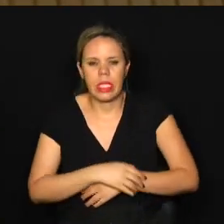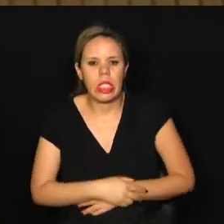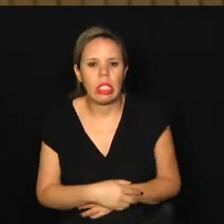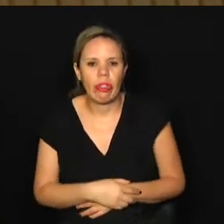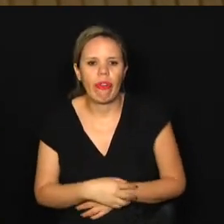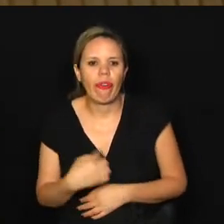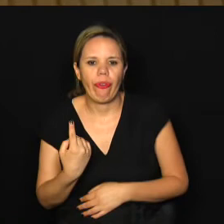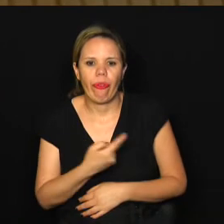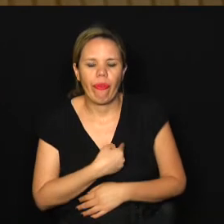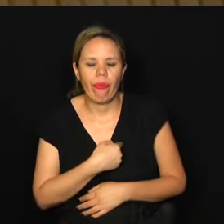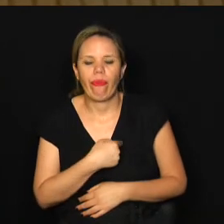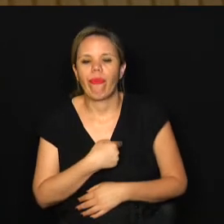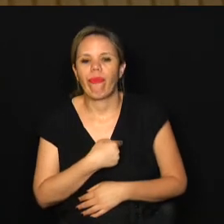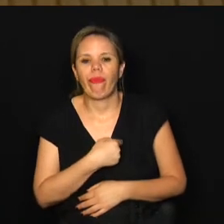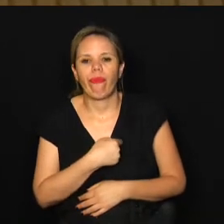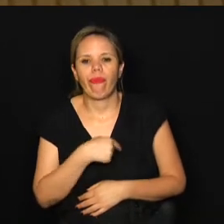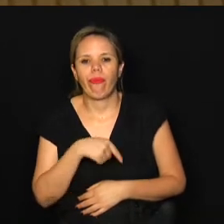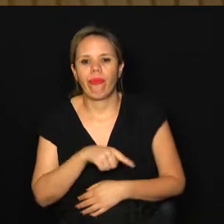somos ainda